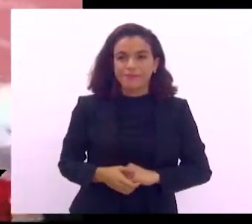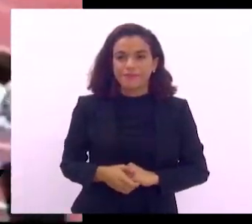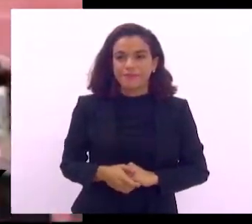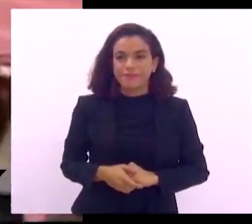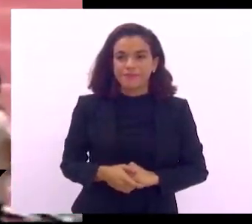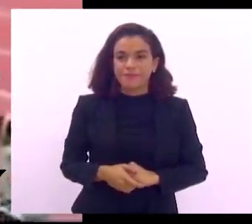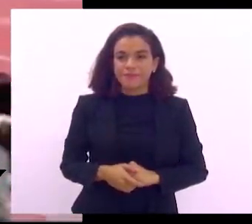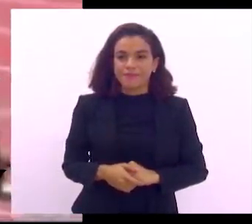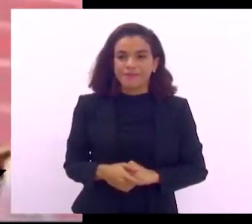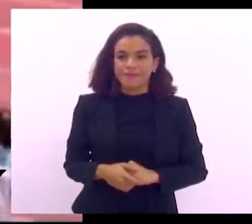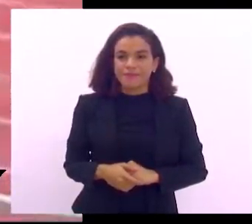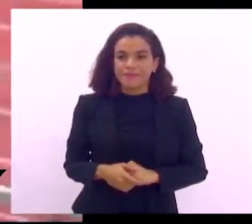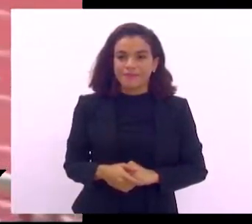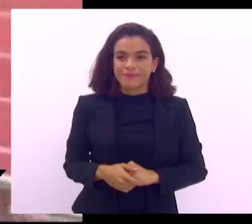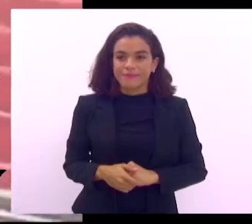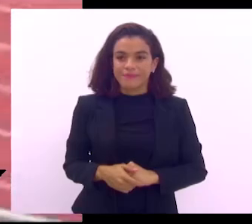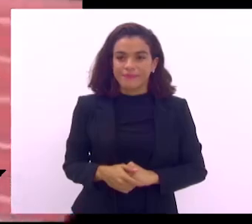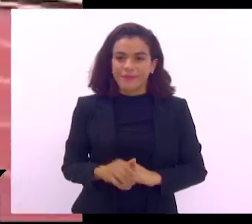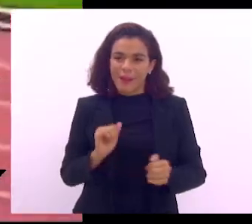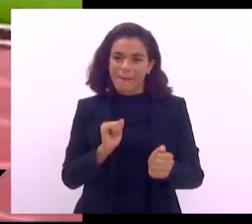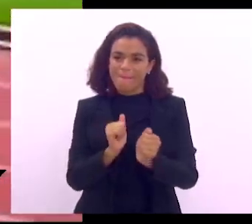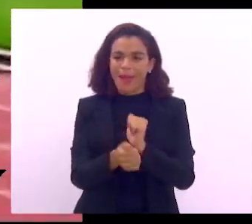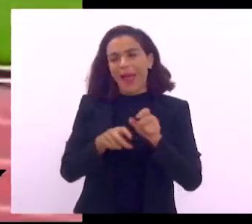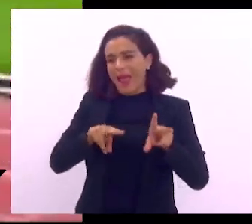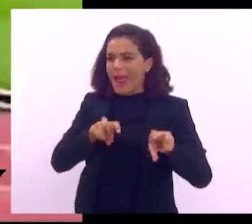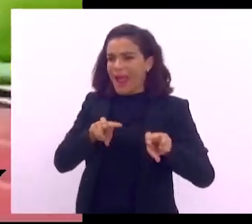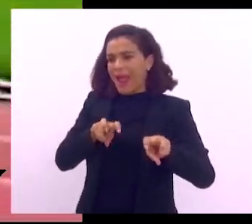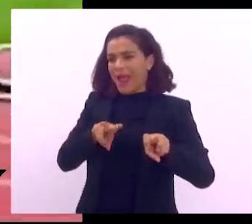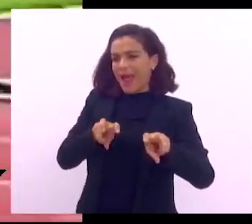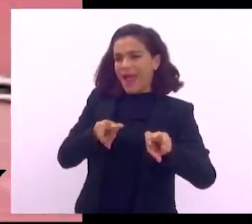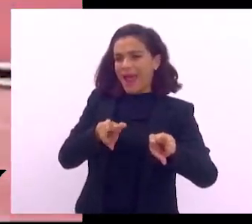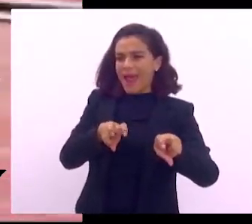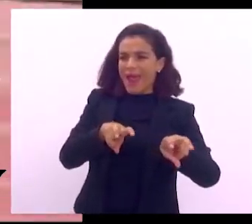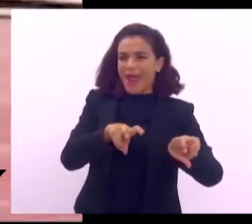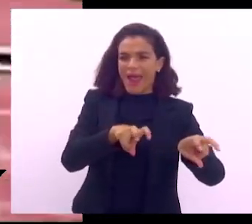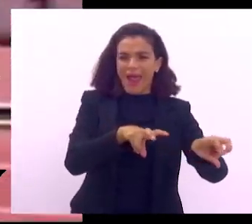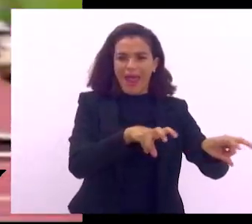jeitinho da pedra de bloco.